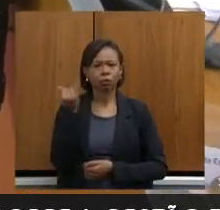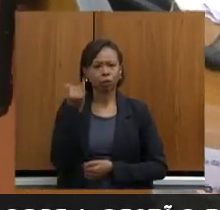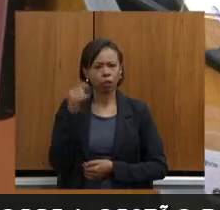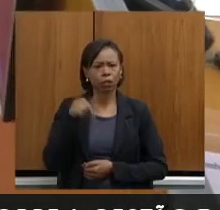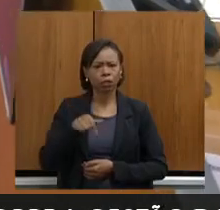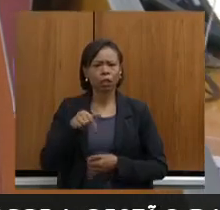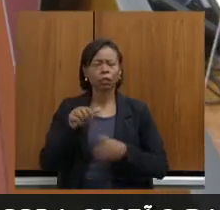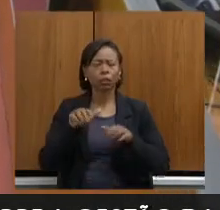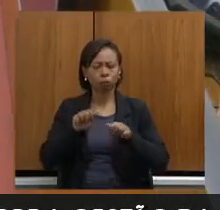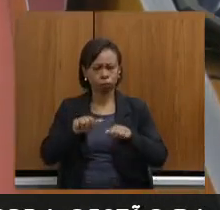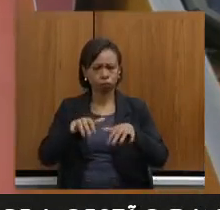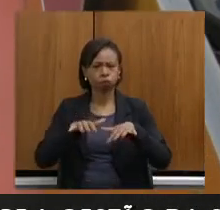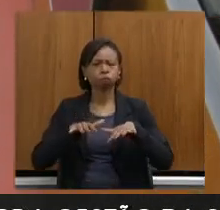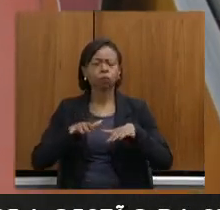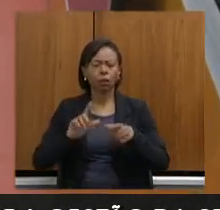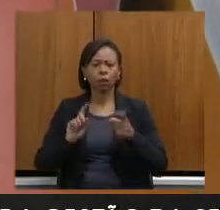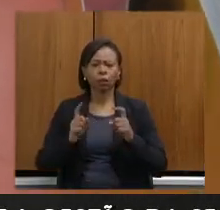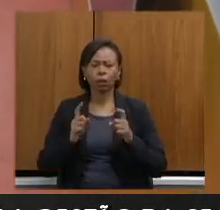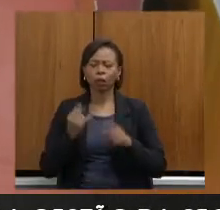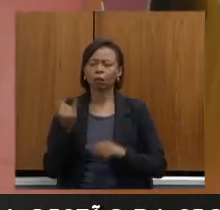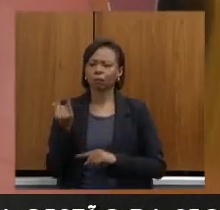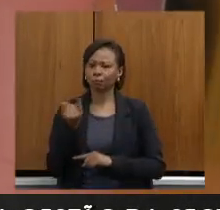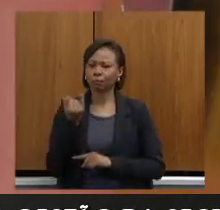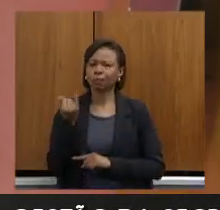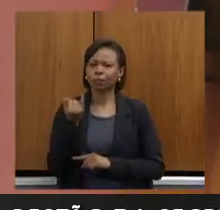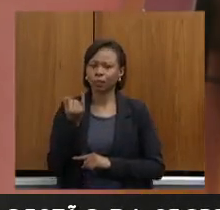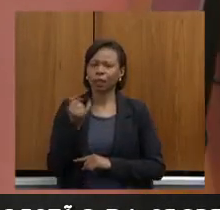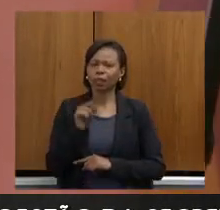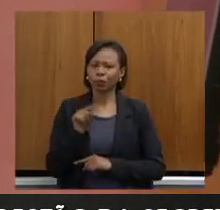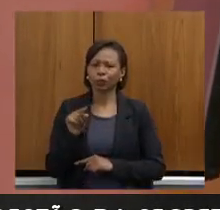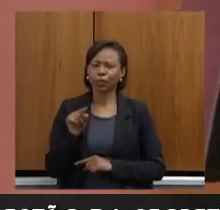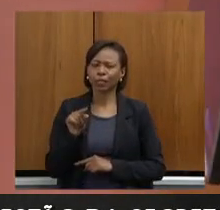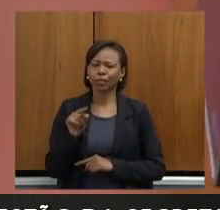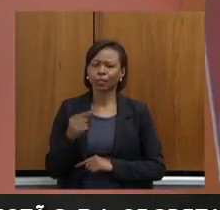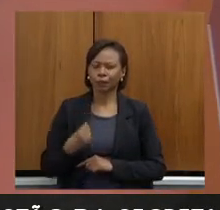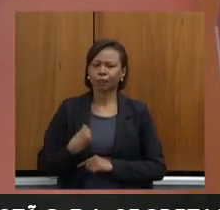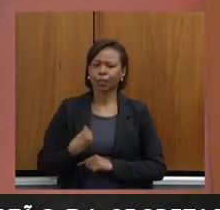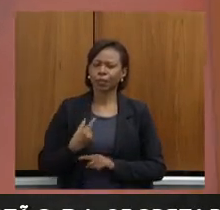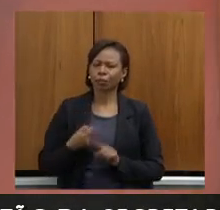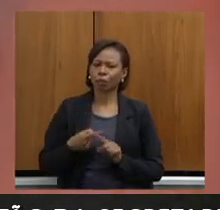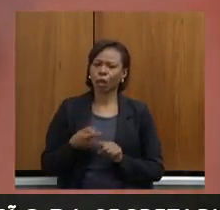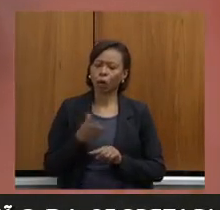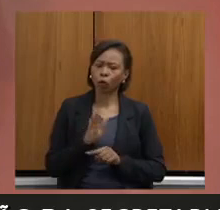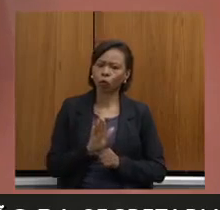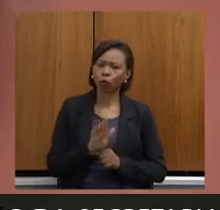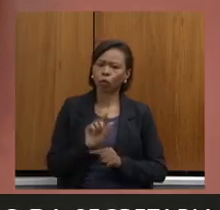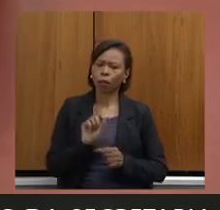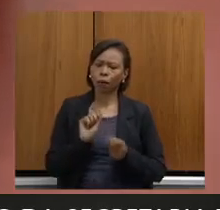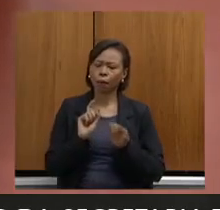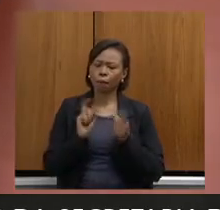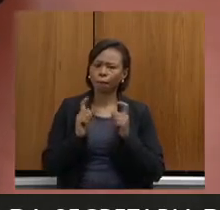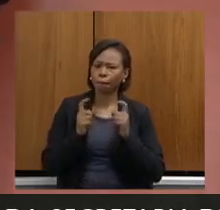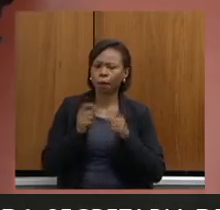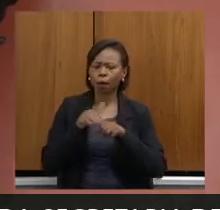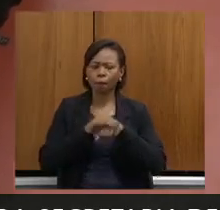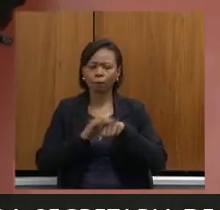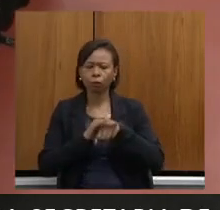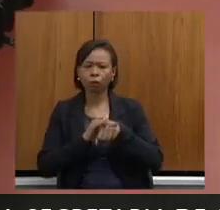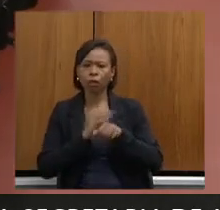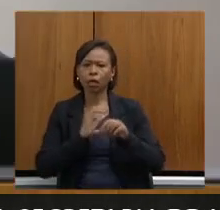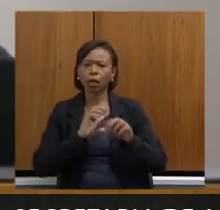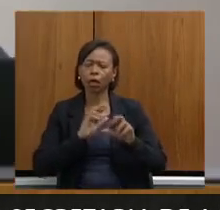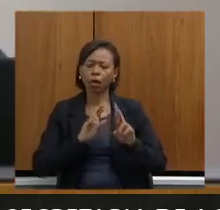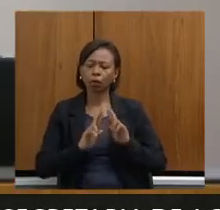e muito engrandece é se essa conversa que nós temos com a secretária